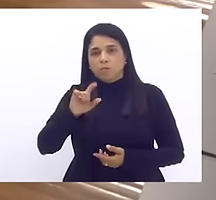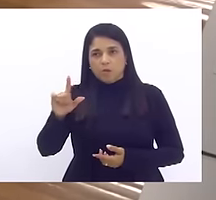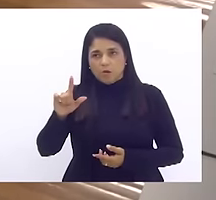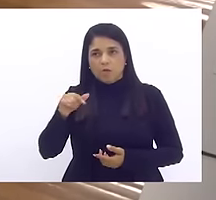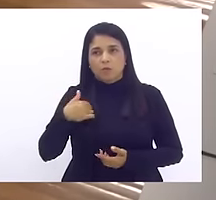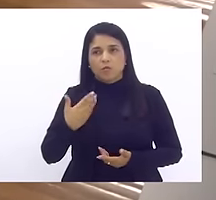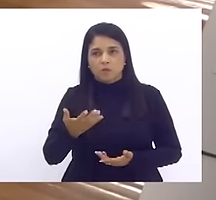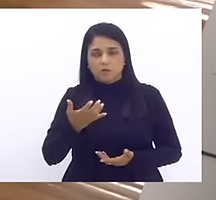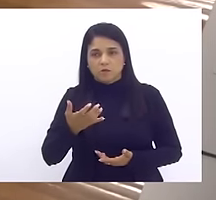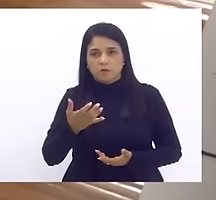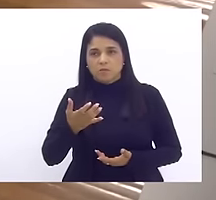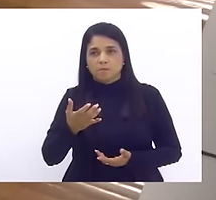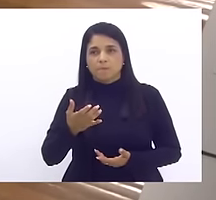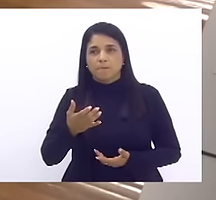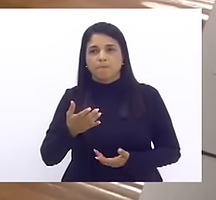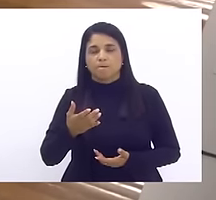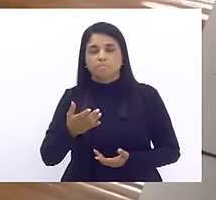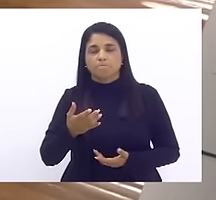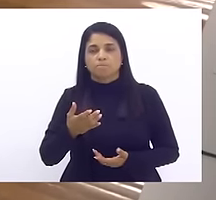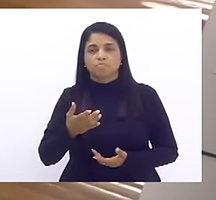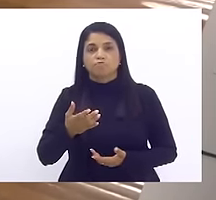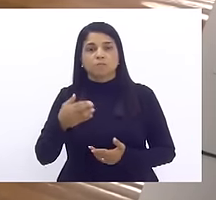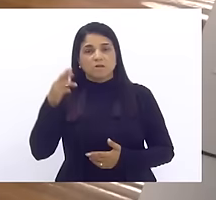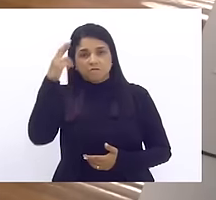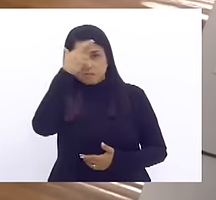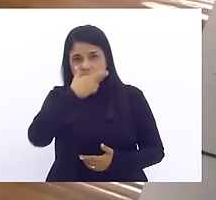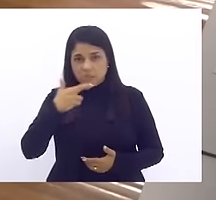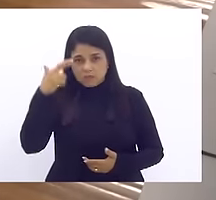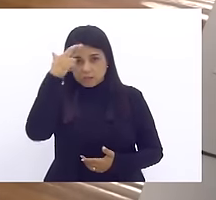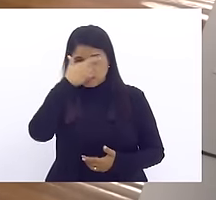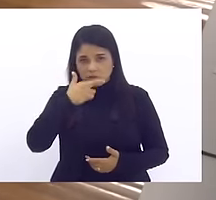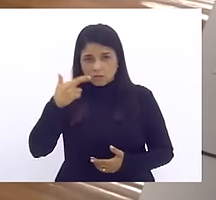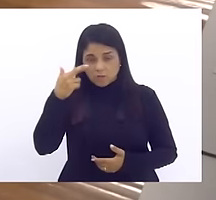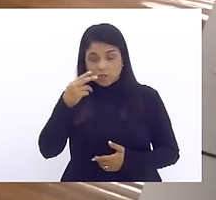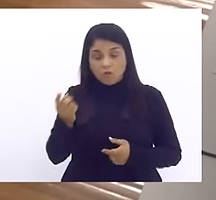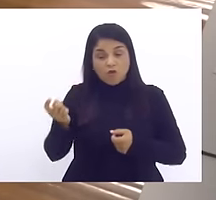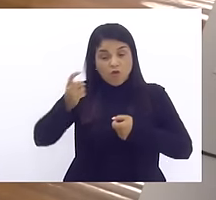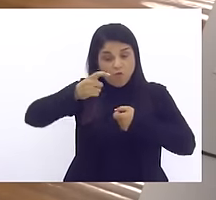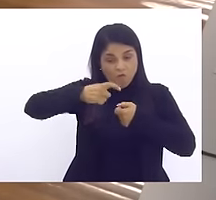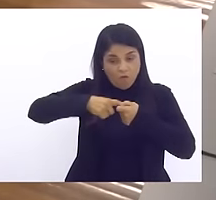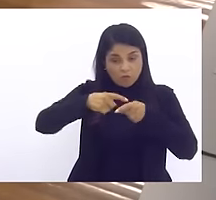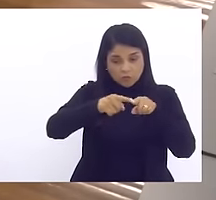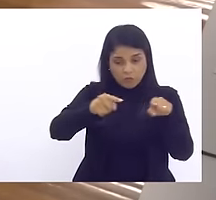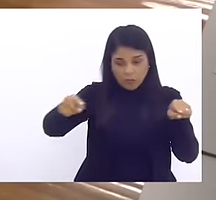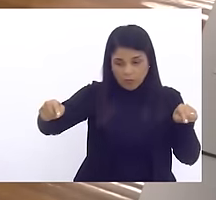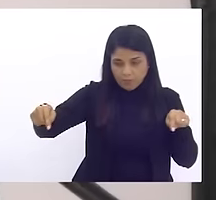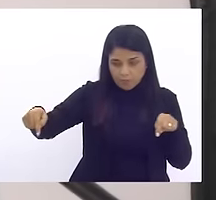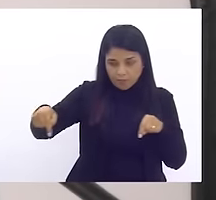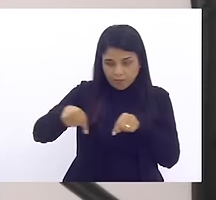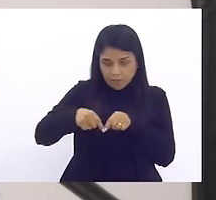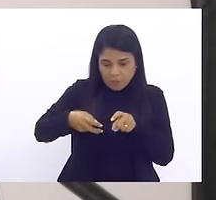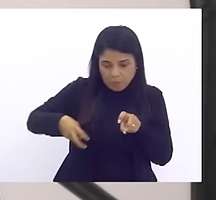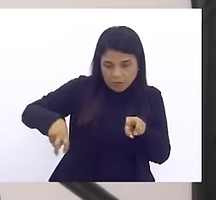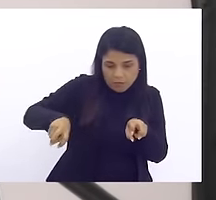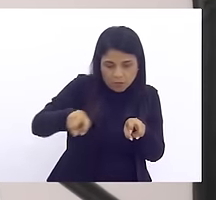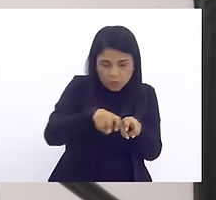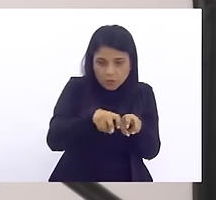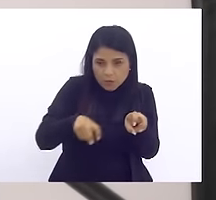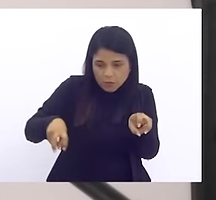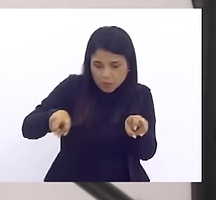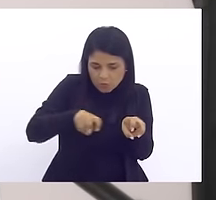uma deliberação salientando das nossas fiscalizações e eu volto ao Pátio de Vargem Grande após constatarmos diversas